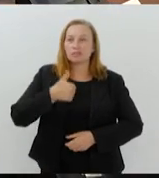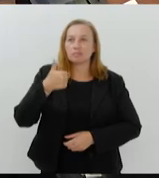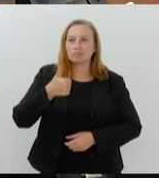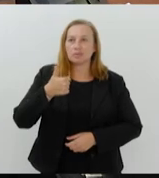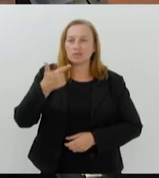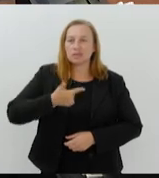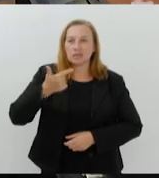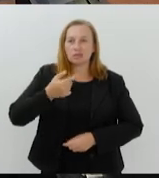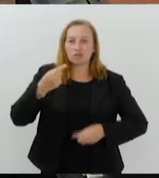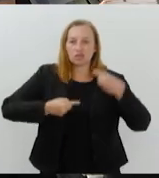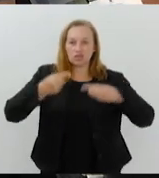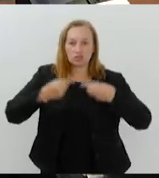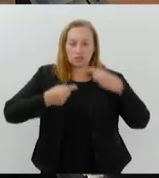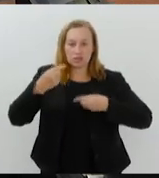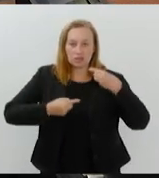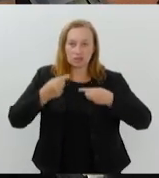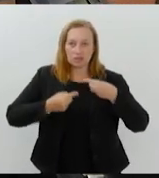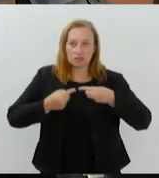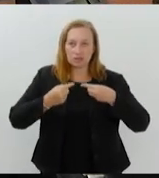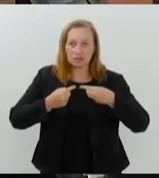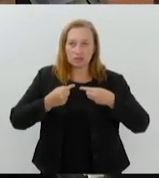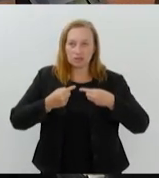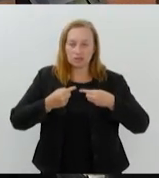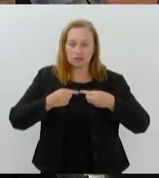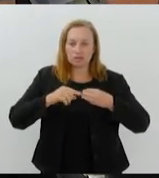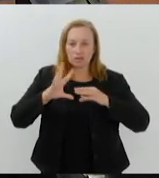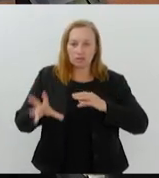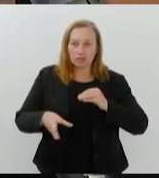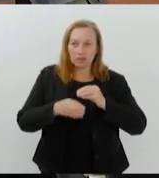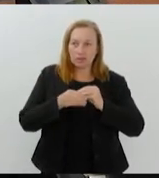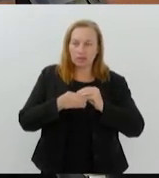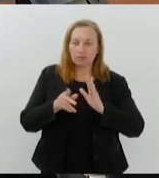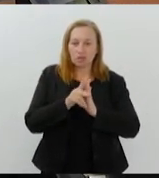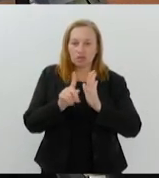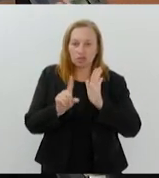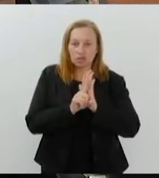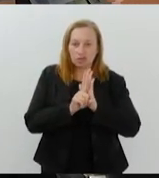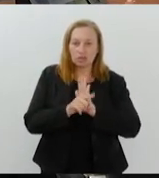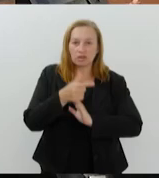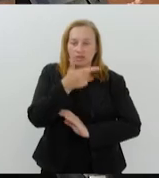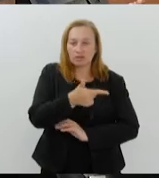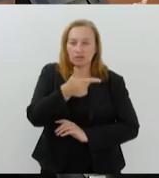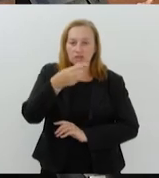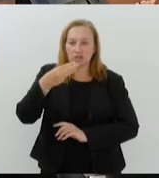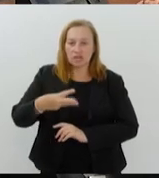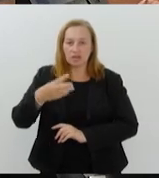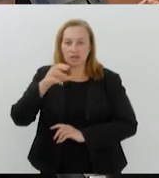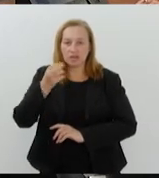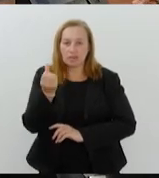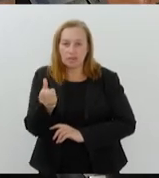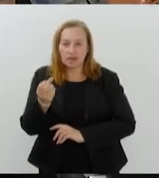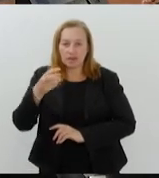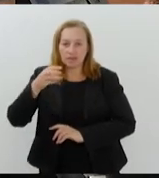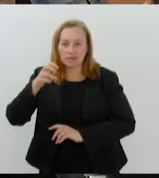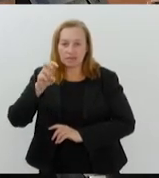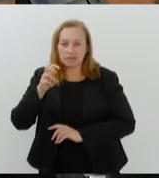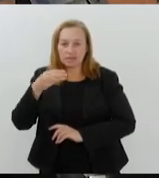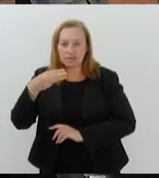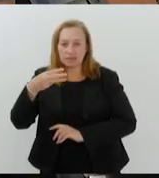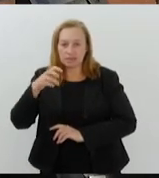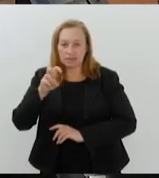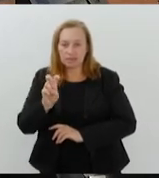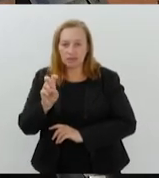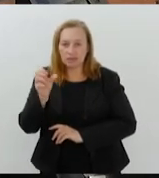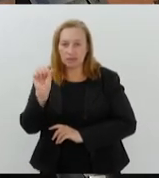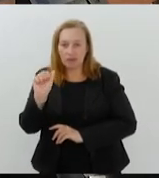em segunda discussão, redação do vencido, assim emendada. Projeto de lei número 2365-A de 2023, de autoria do